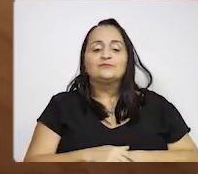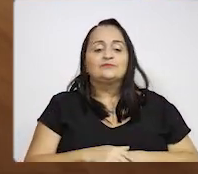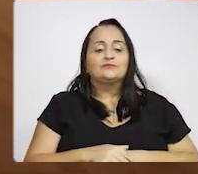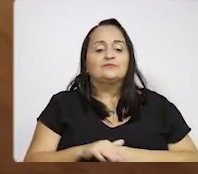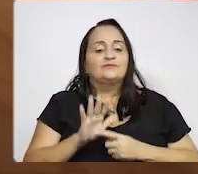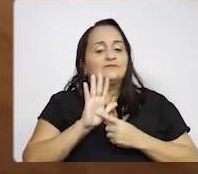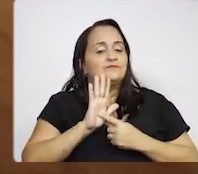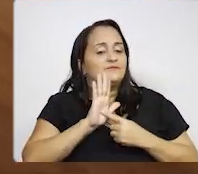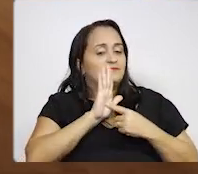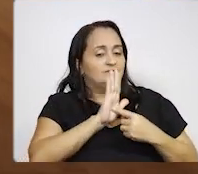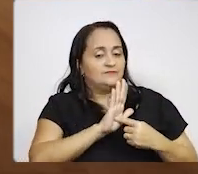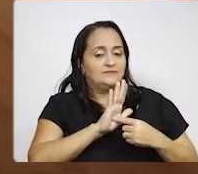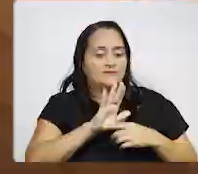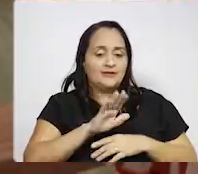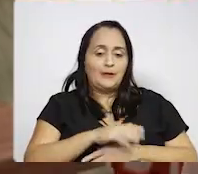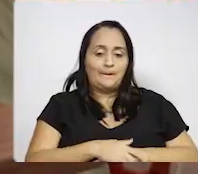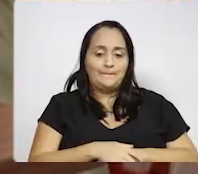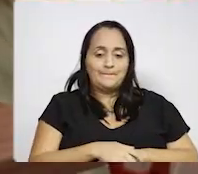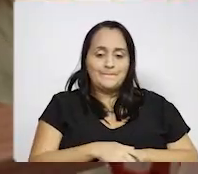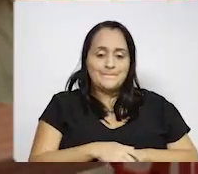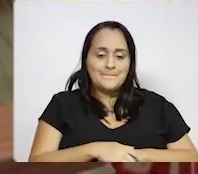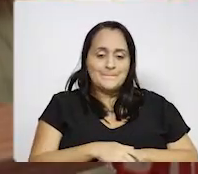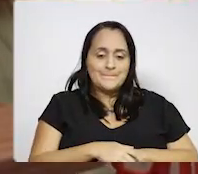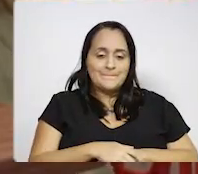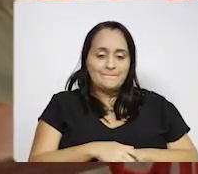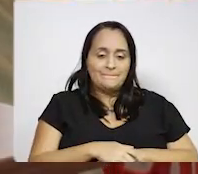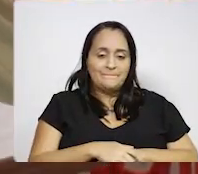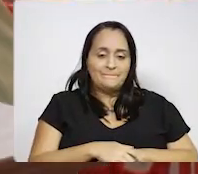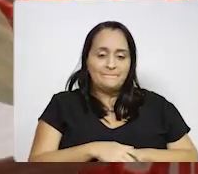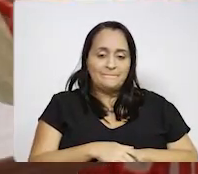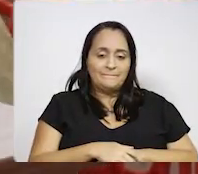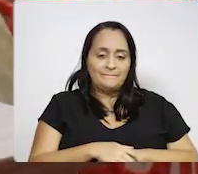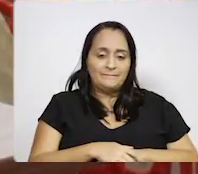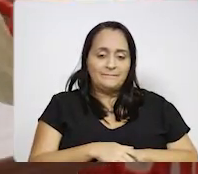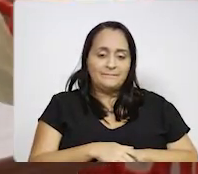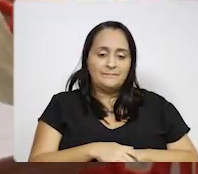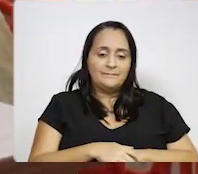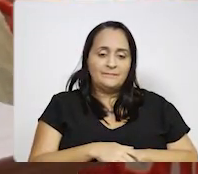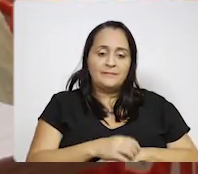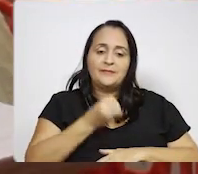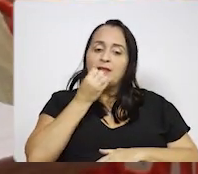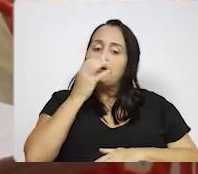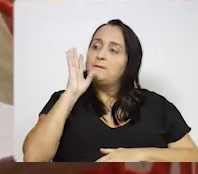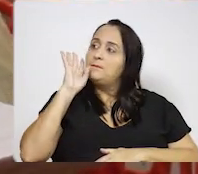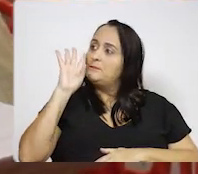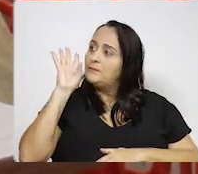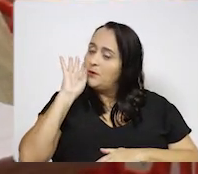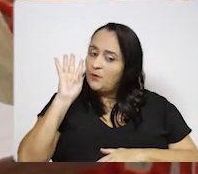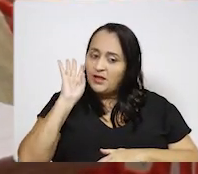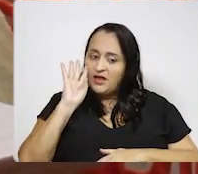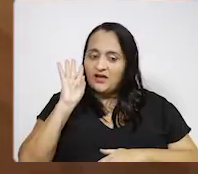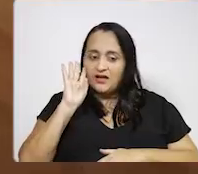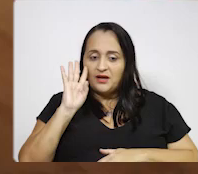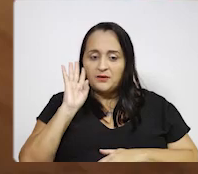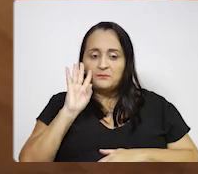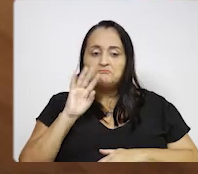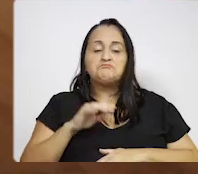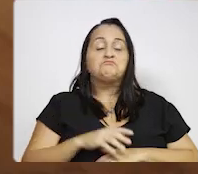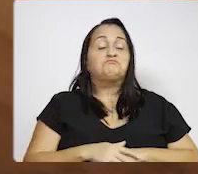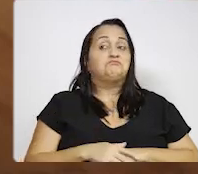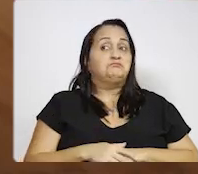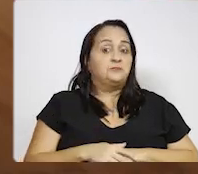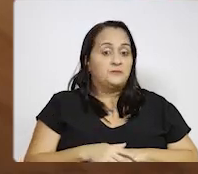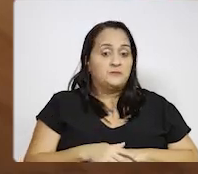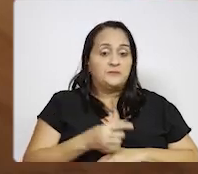Aqui, ó. Vocês vão pagar esse valor. Ah, deixa eu ver também. Fazer ele. Poxa, aqui. Ficou um valor bem legal, viu?